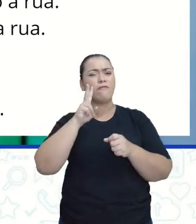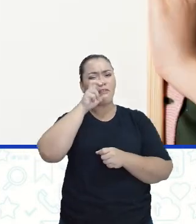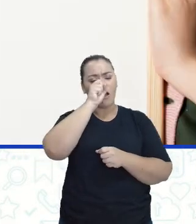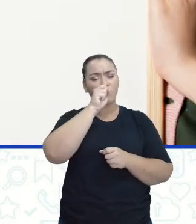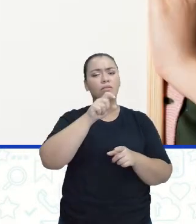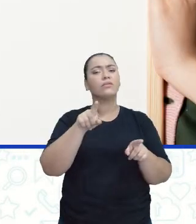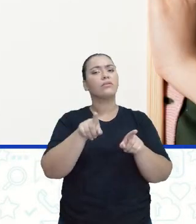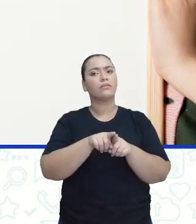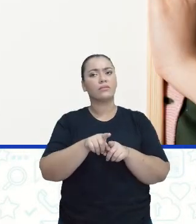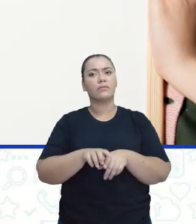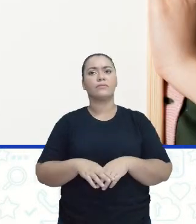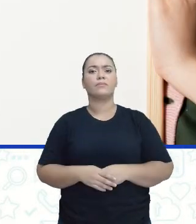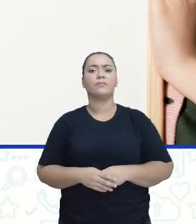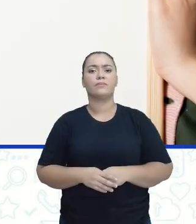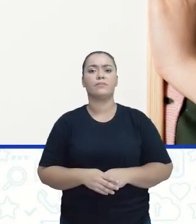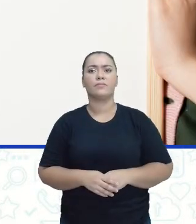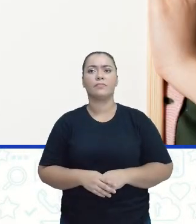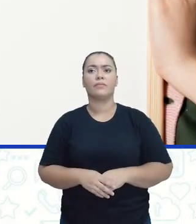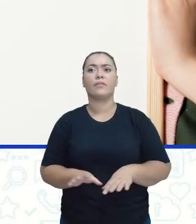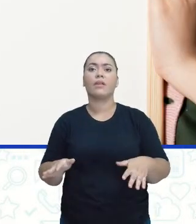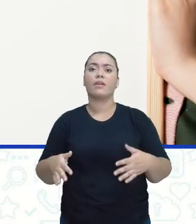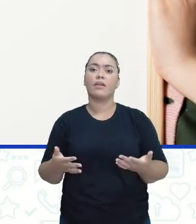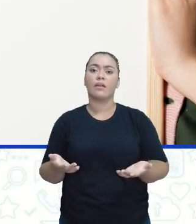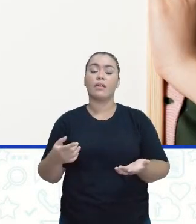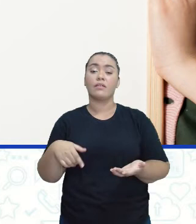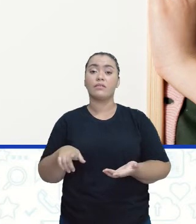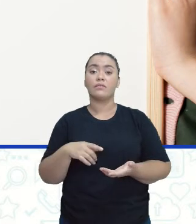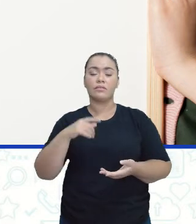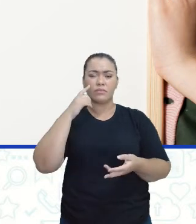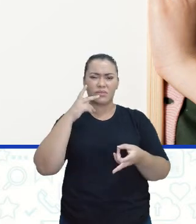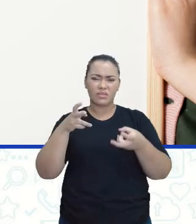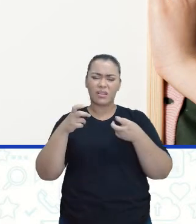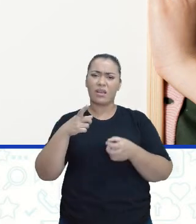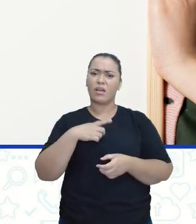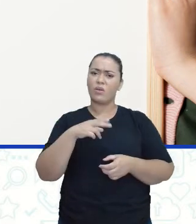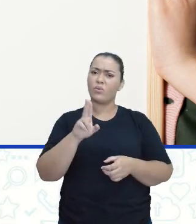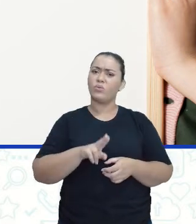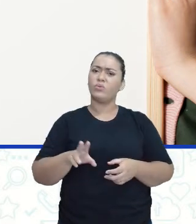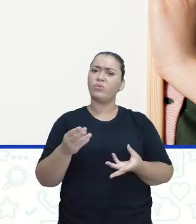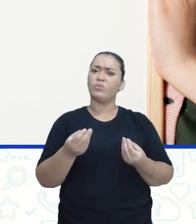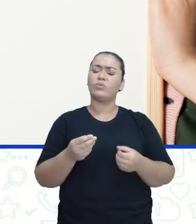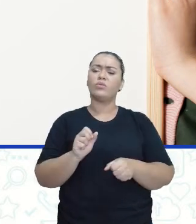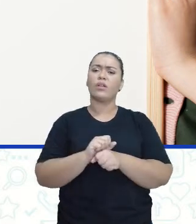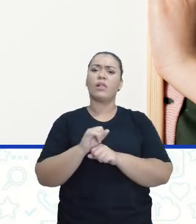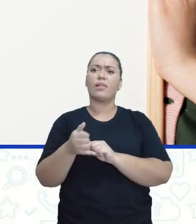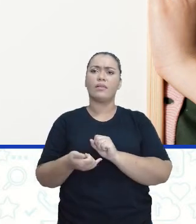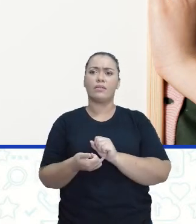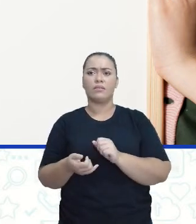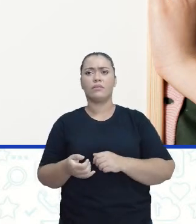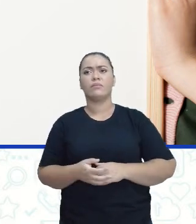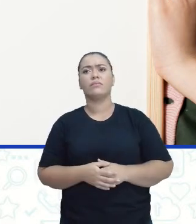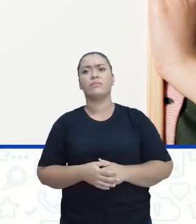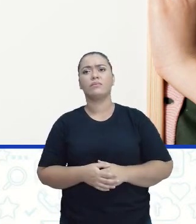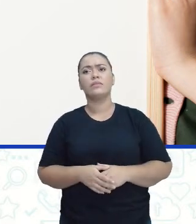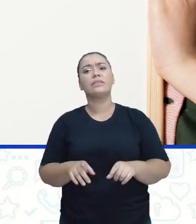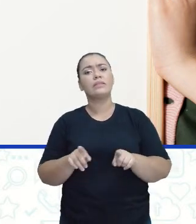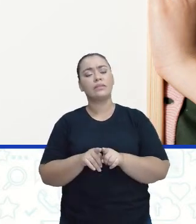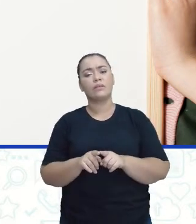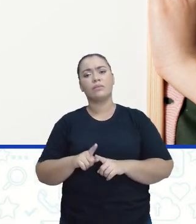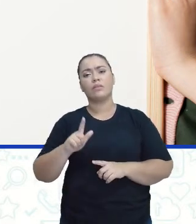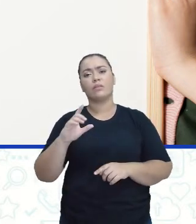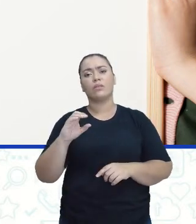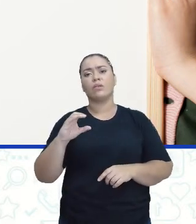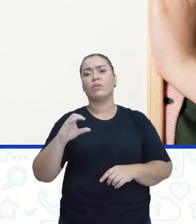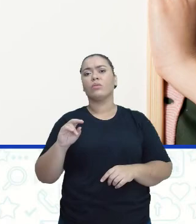fortes. E aí a gente já viu o quê? Que a gente usa muito os adjetivos e as locuções